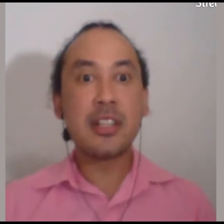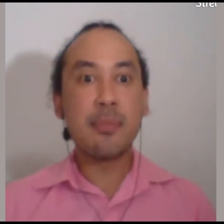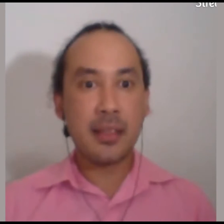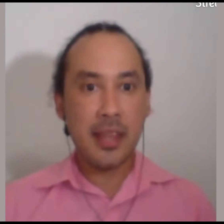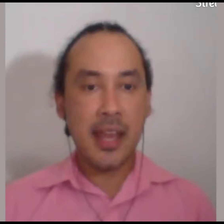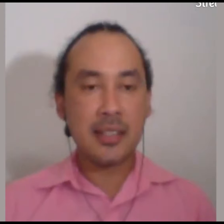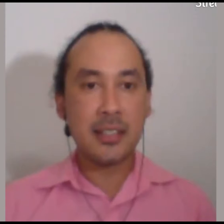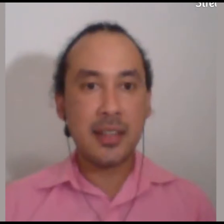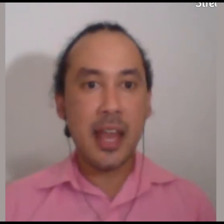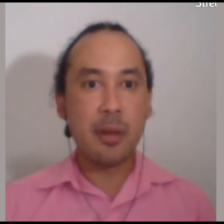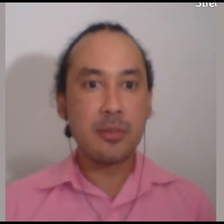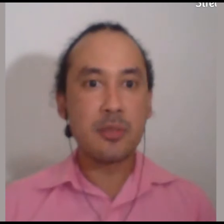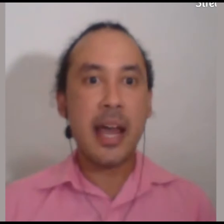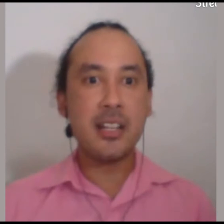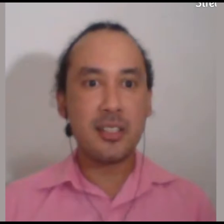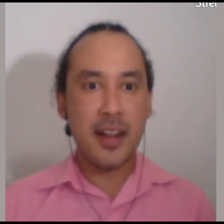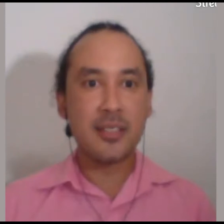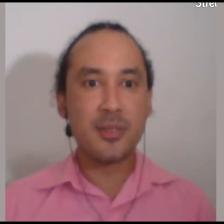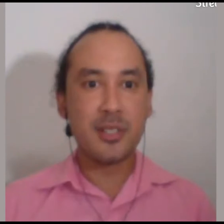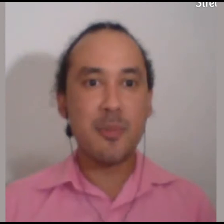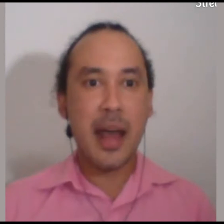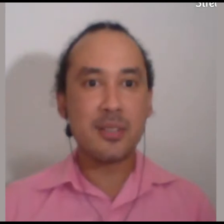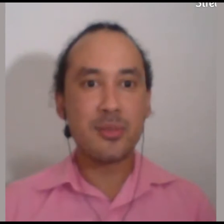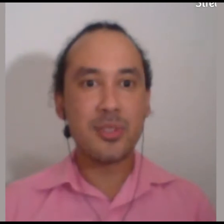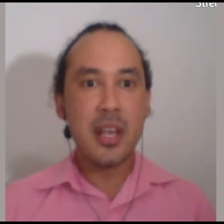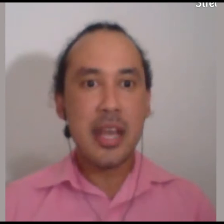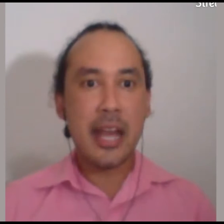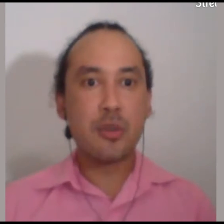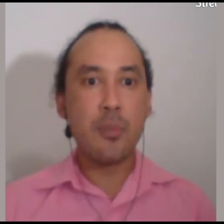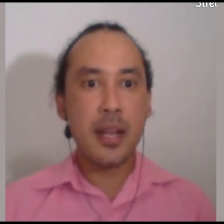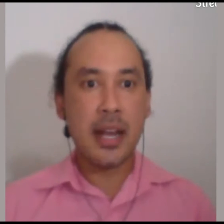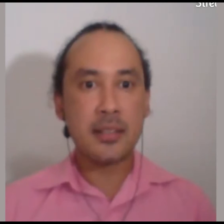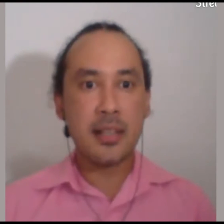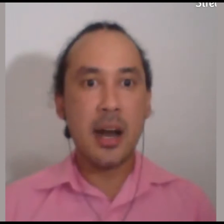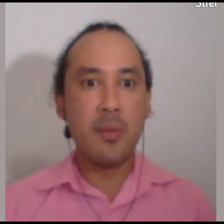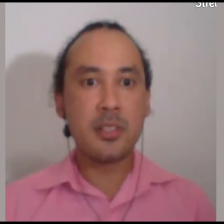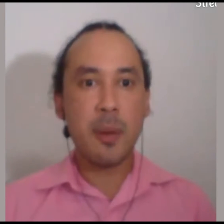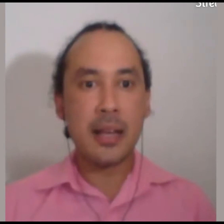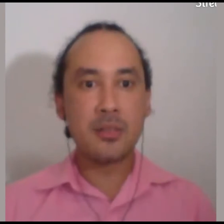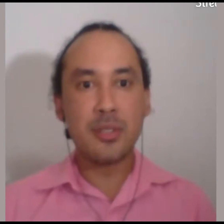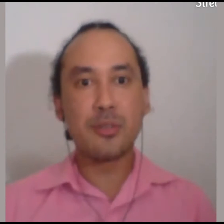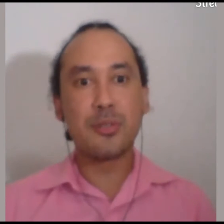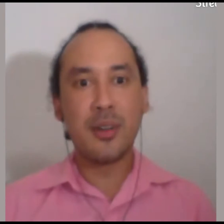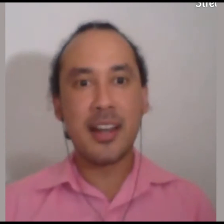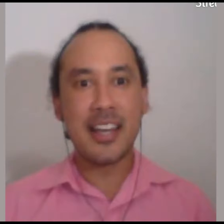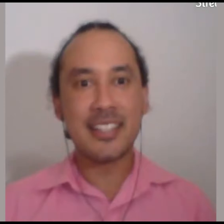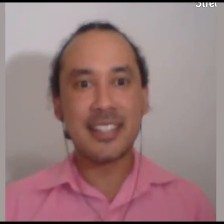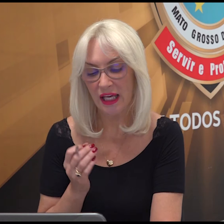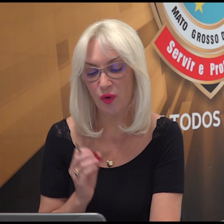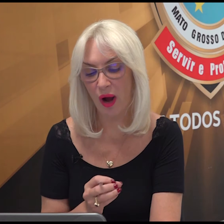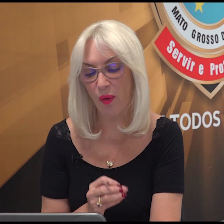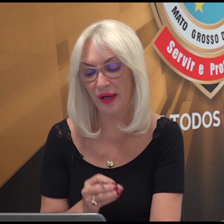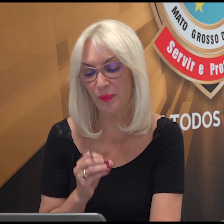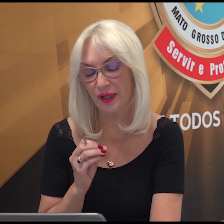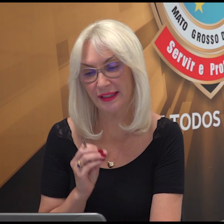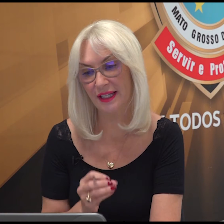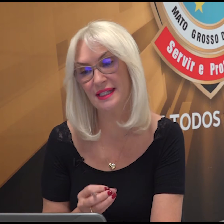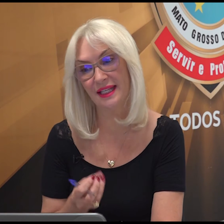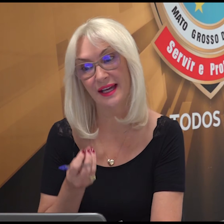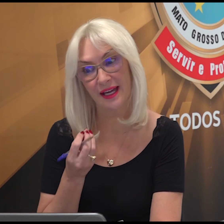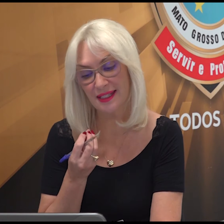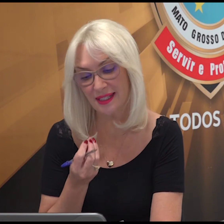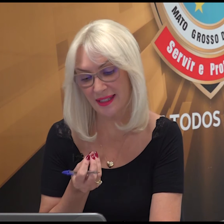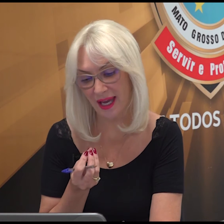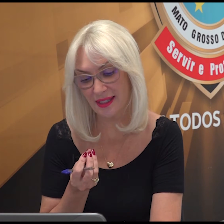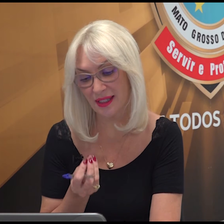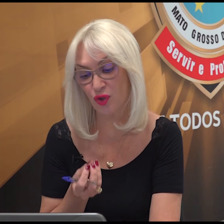gente debater esse tema nos mais diversos espaços de comunicação, espaços institucionais. E qual a